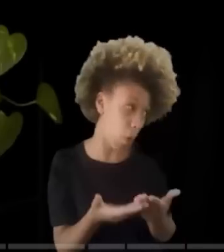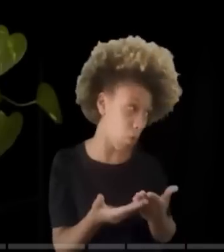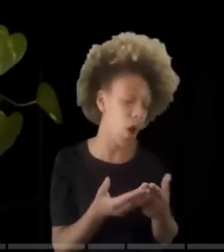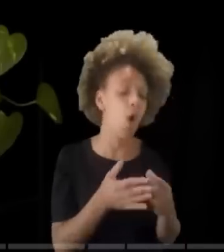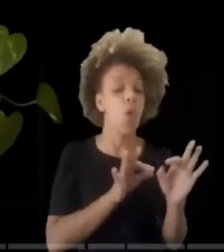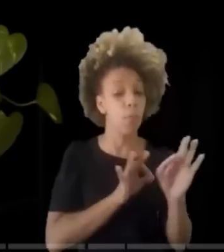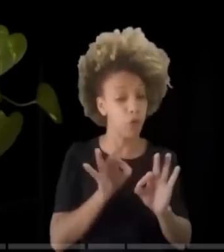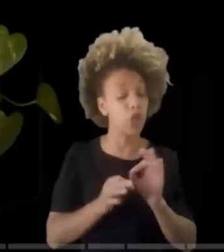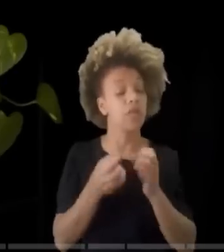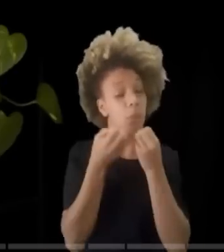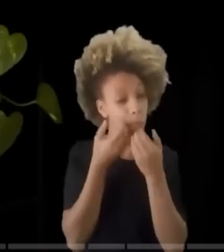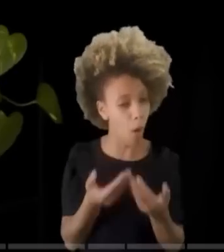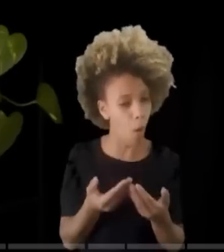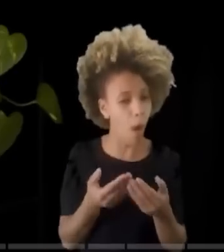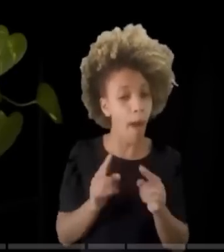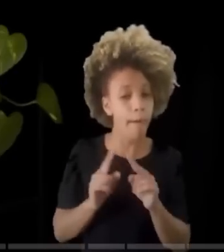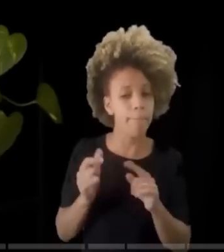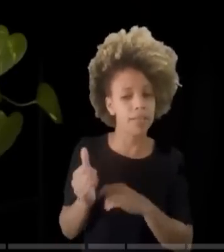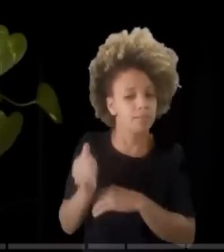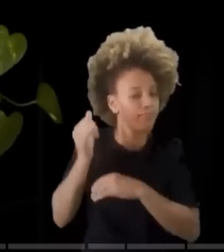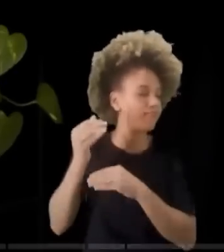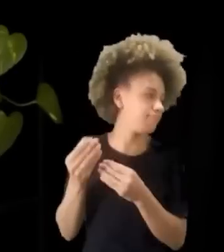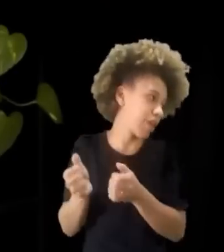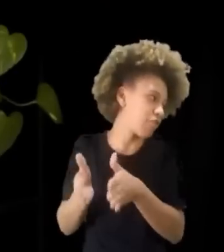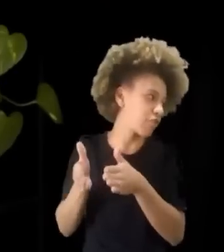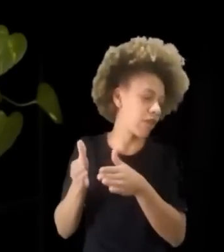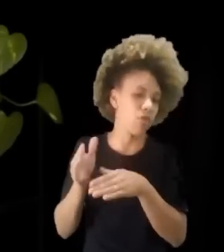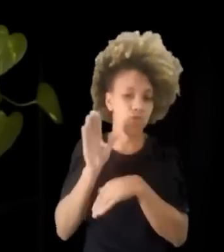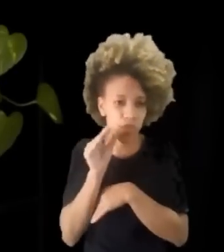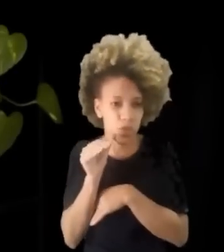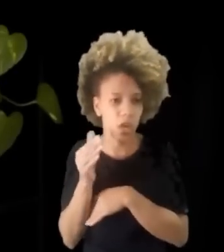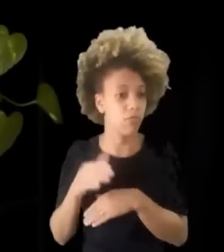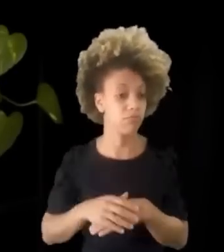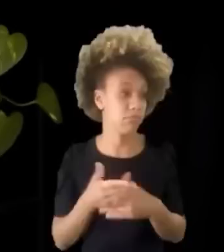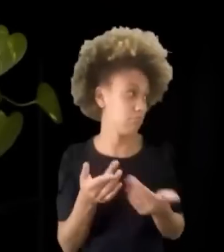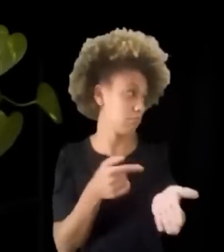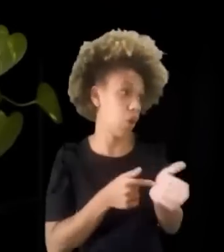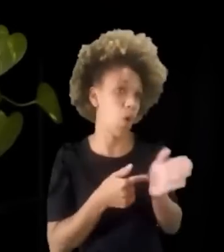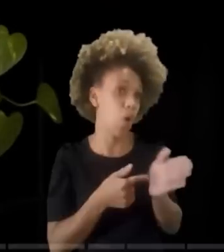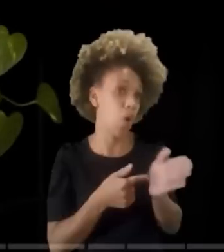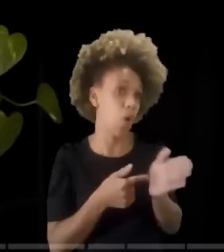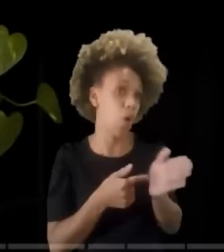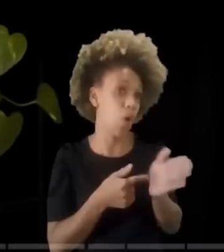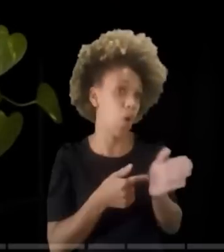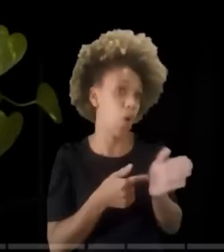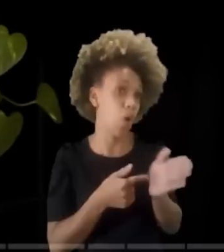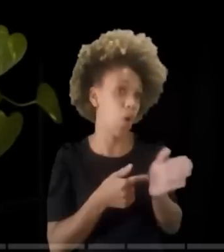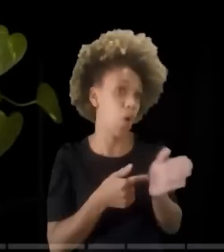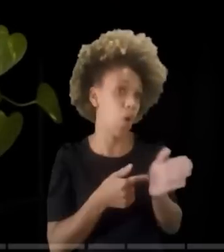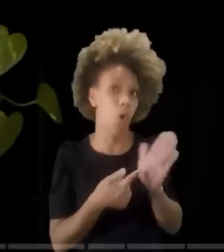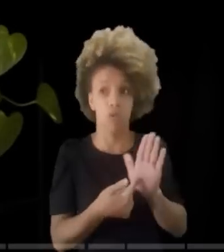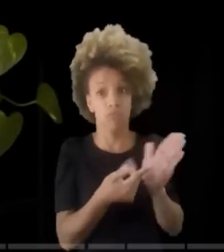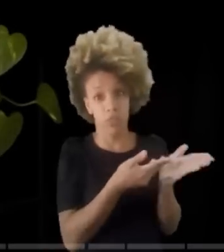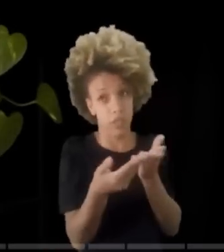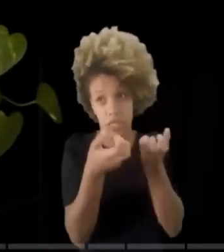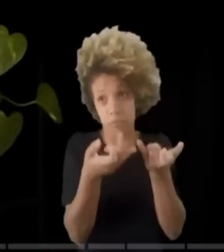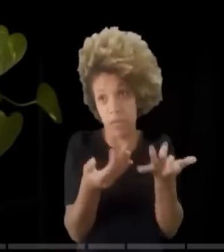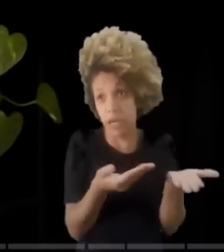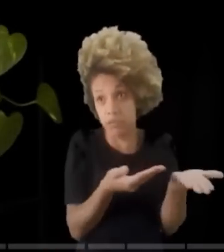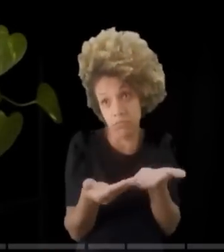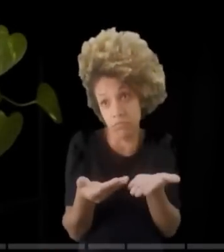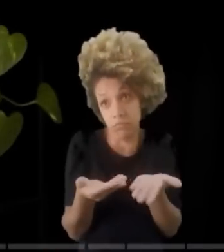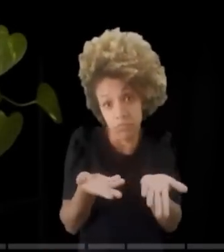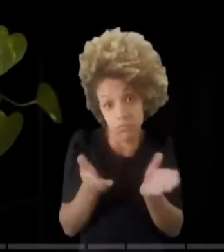o projeto é muito bom mas tá os caras e os caras já estão assim mano aqui ó o que que tá contando projeto é bom pra quem pra gente